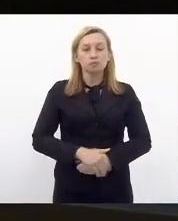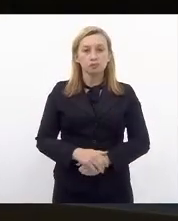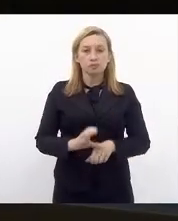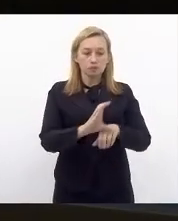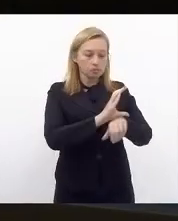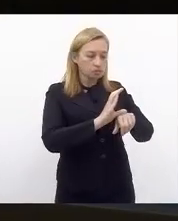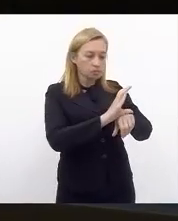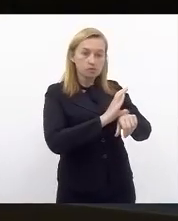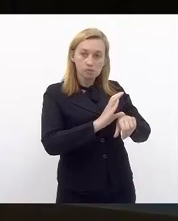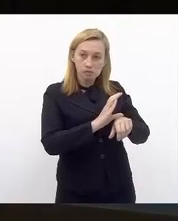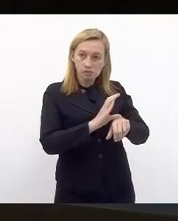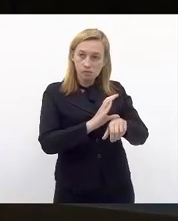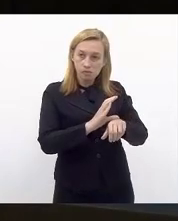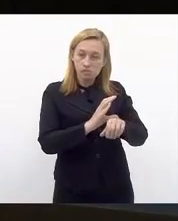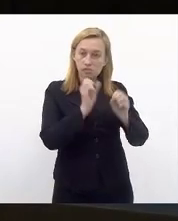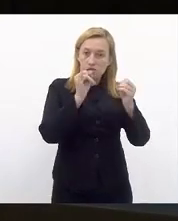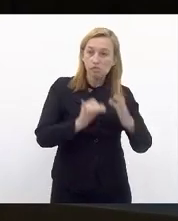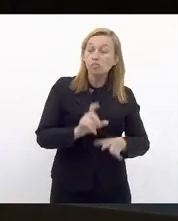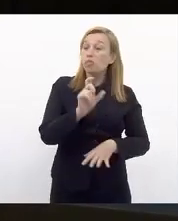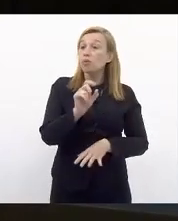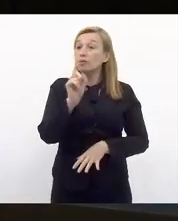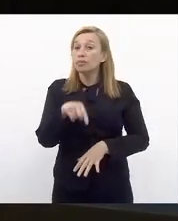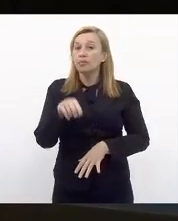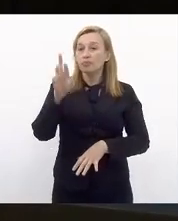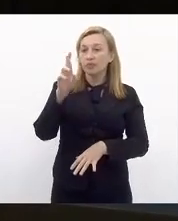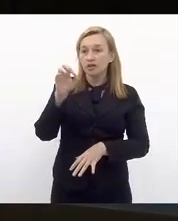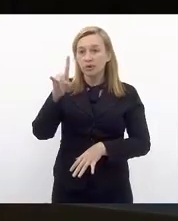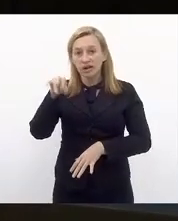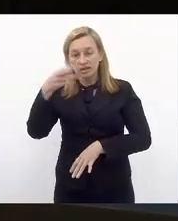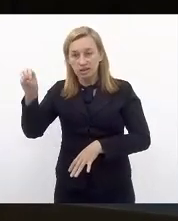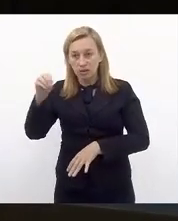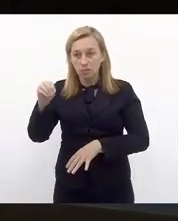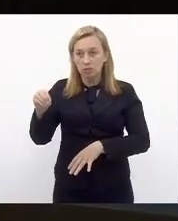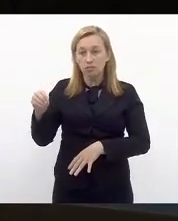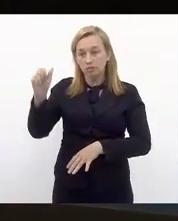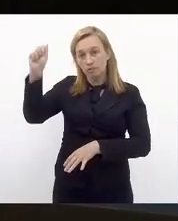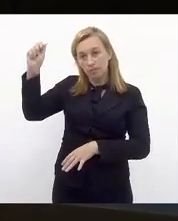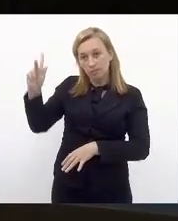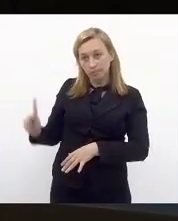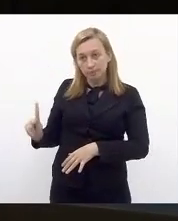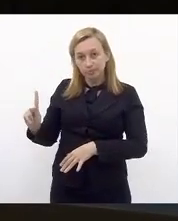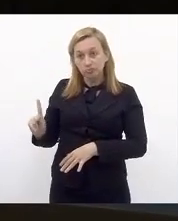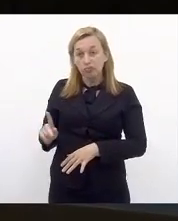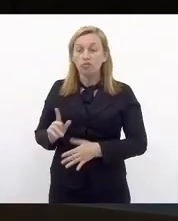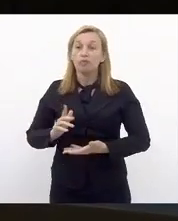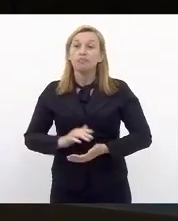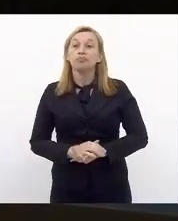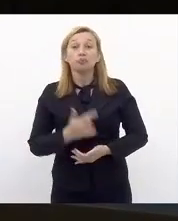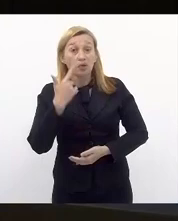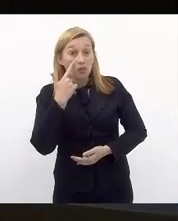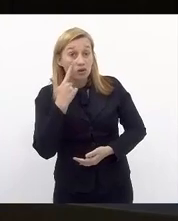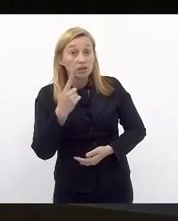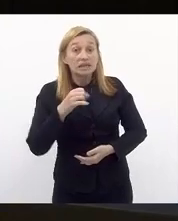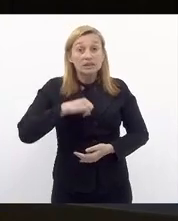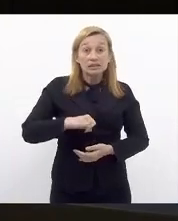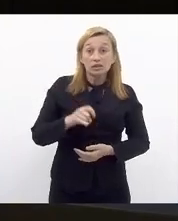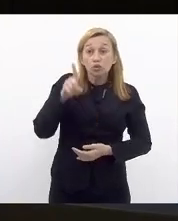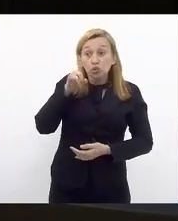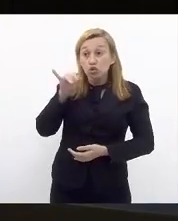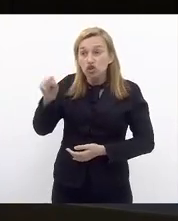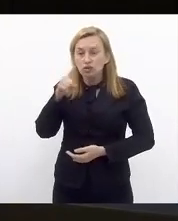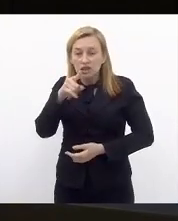constituição define o que é remuneração Para efeito de aposentadoria então aquilo ver só se um dia ou você